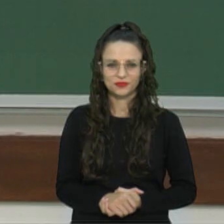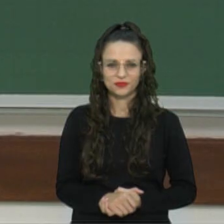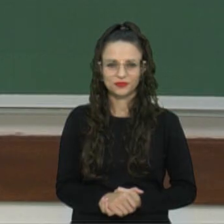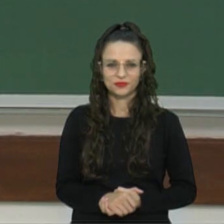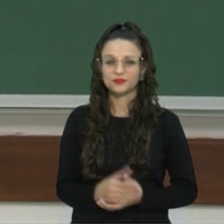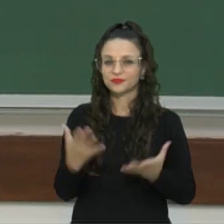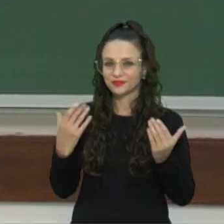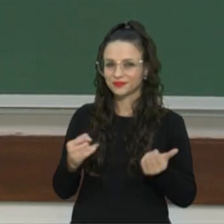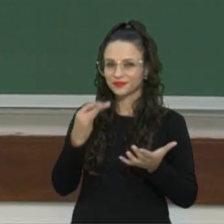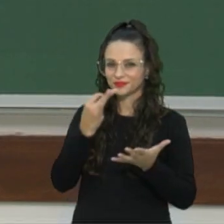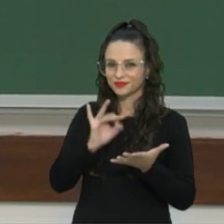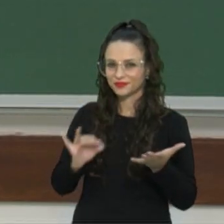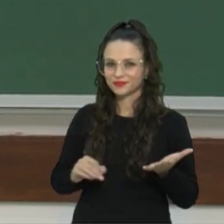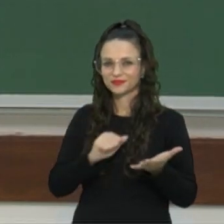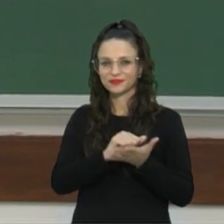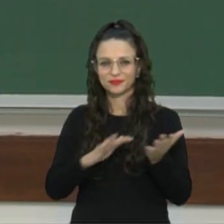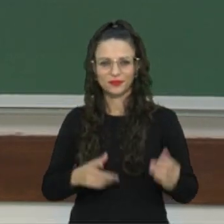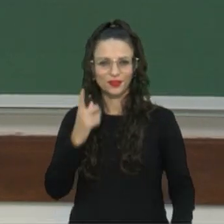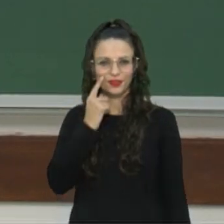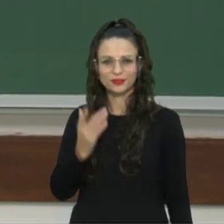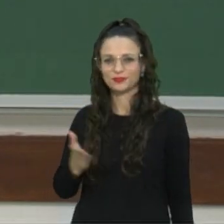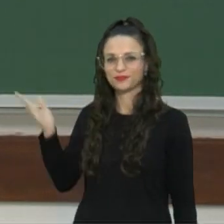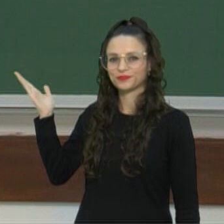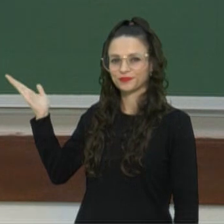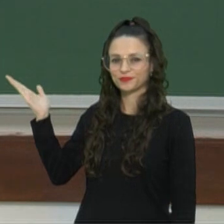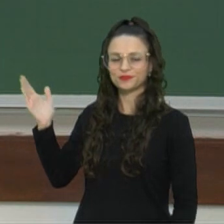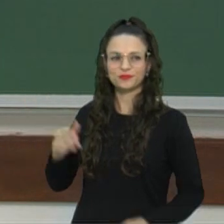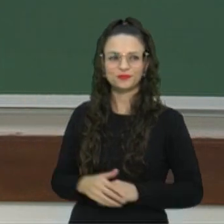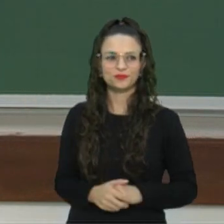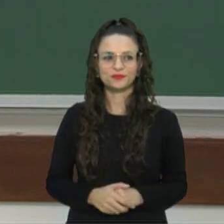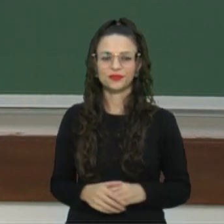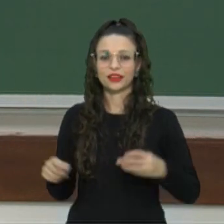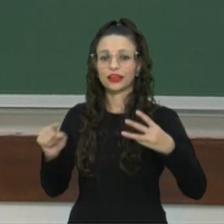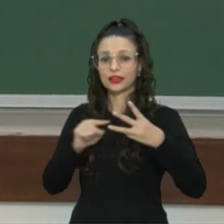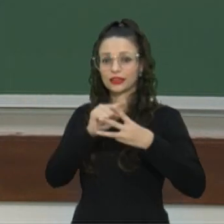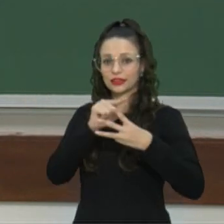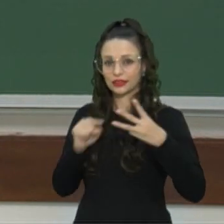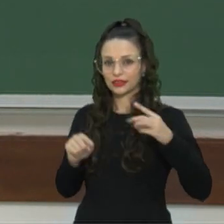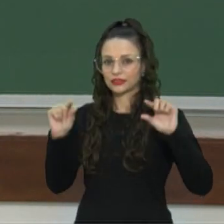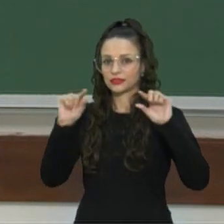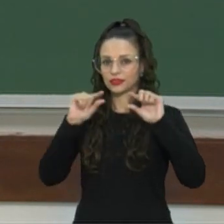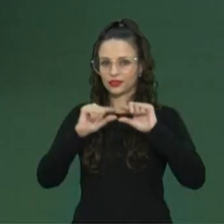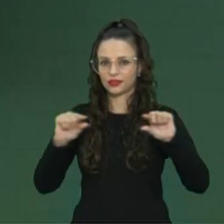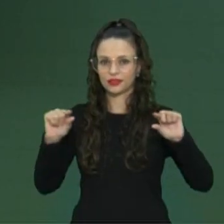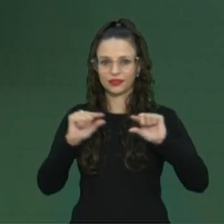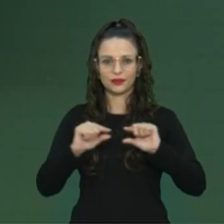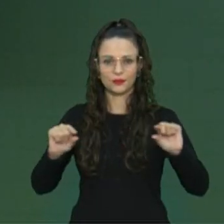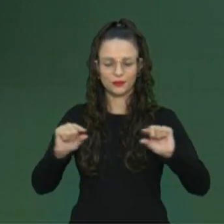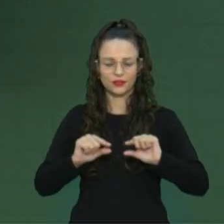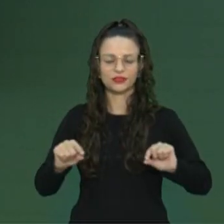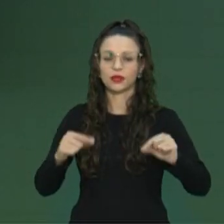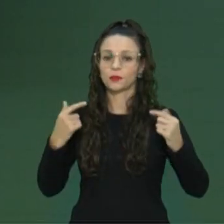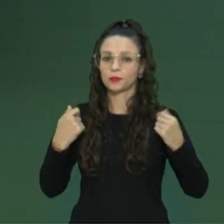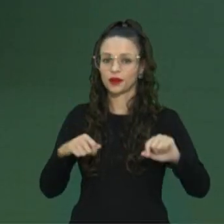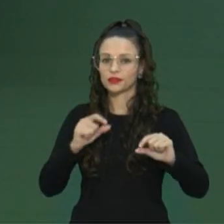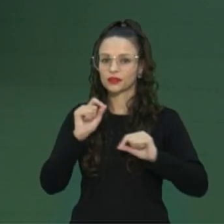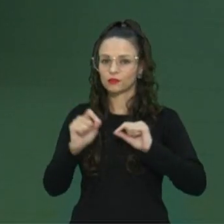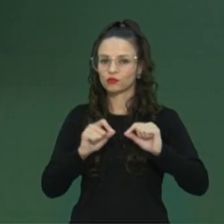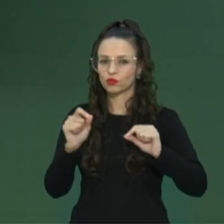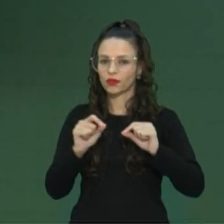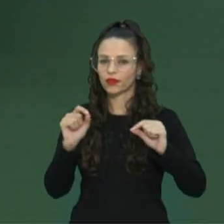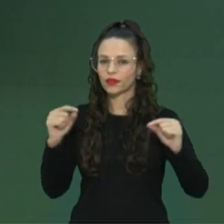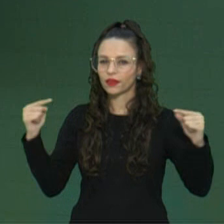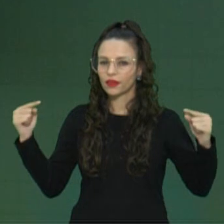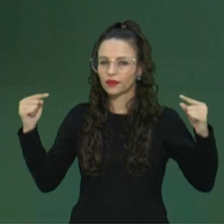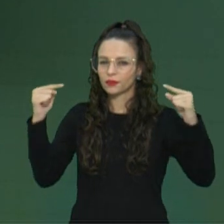Vamos corrigir o nosso exercício? Olha só, temos 3 equações aqui que precisamos fazer o trabalho com elas para que as